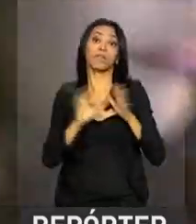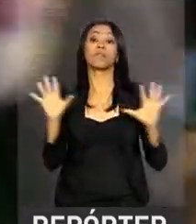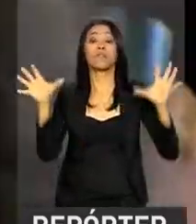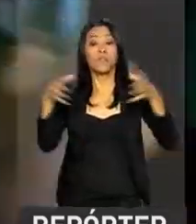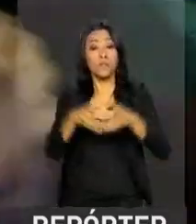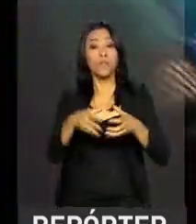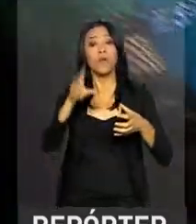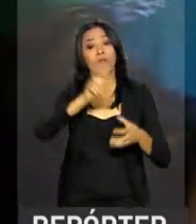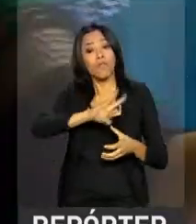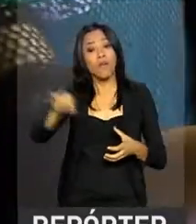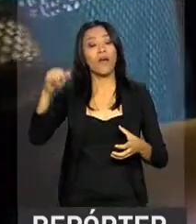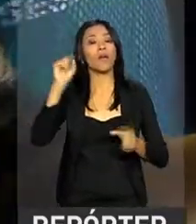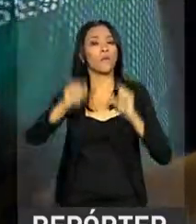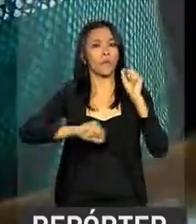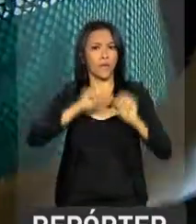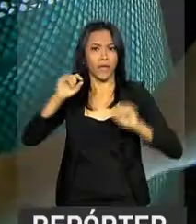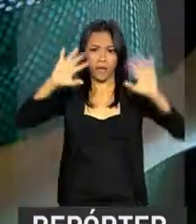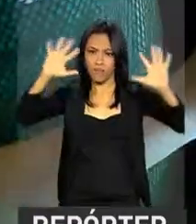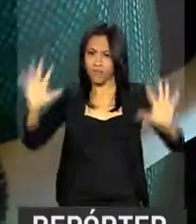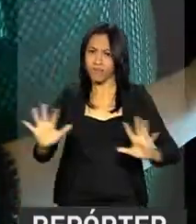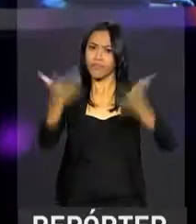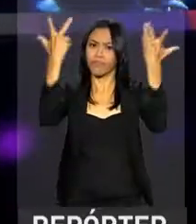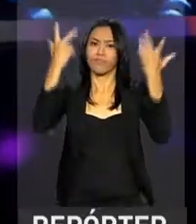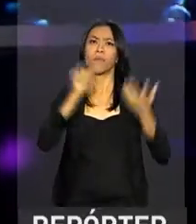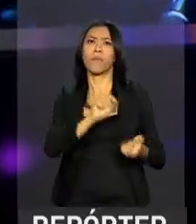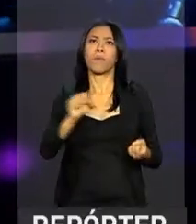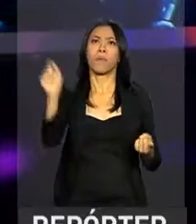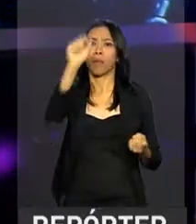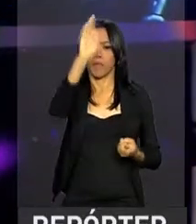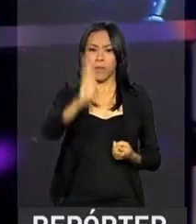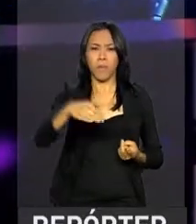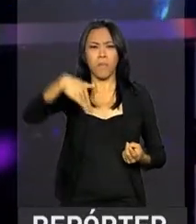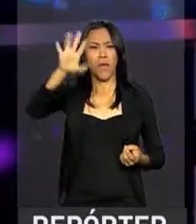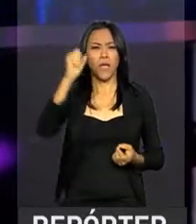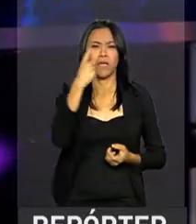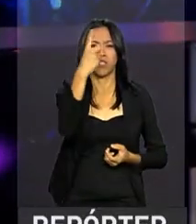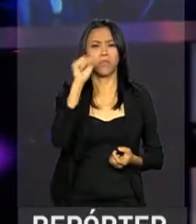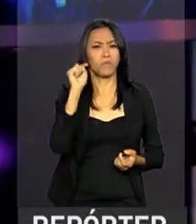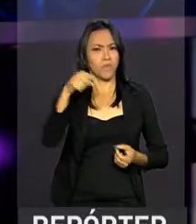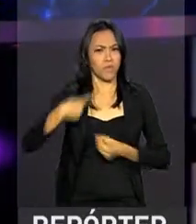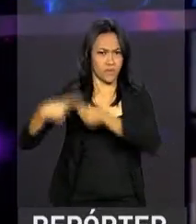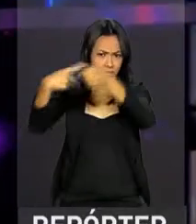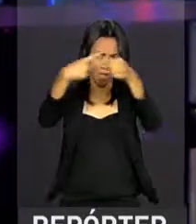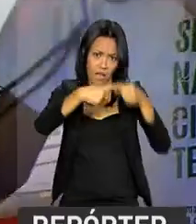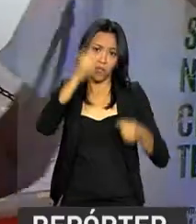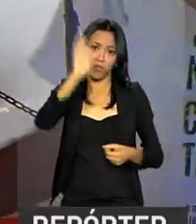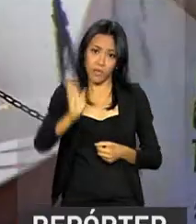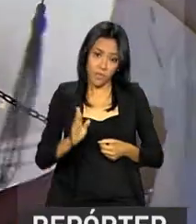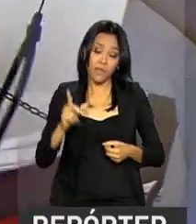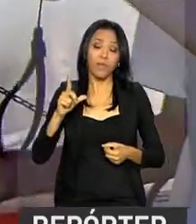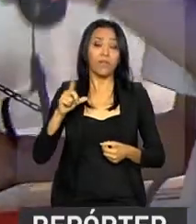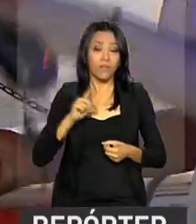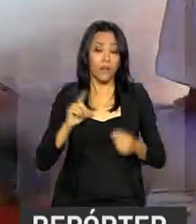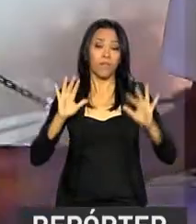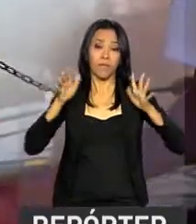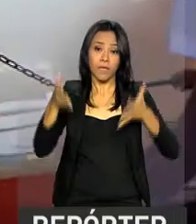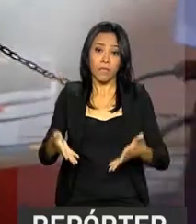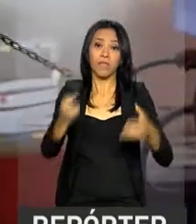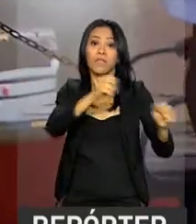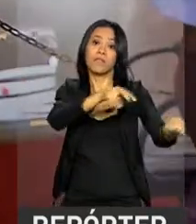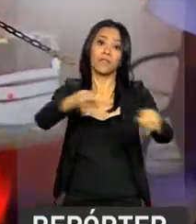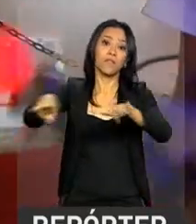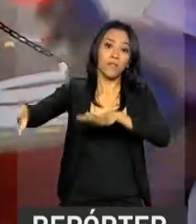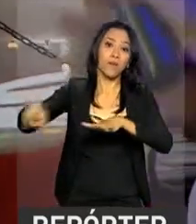civil vão promover eventos em todo o país. Mais de 1000 cidades brasileiras estão participando da Semana Nacional de Ciência